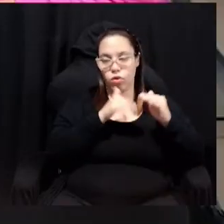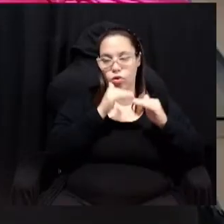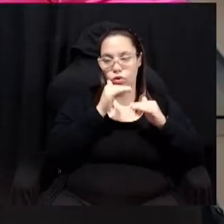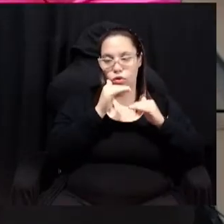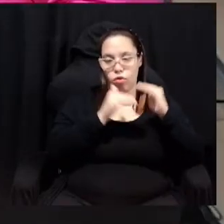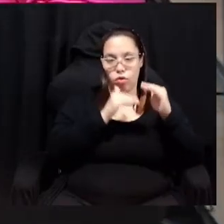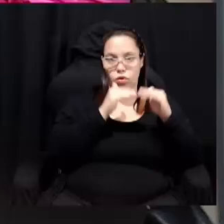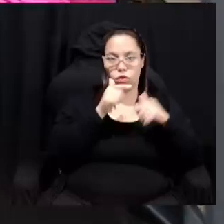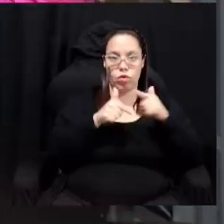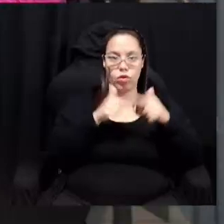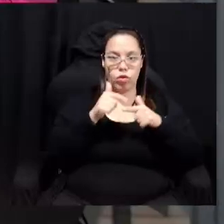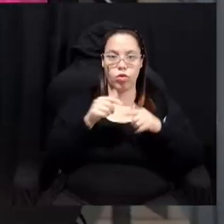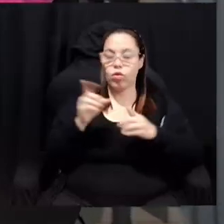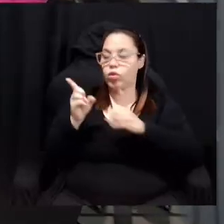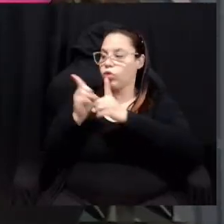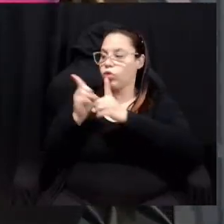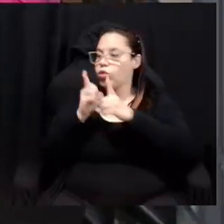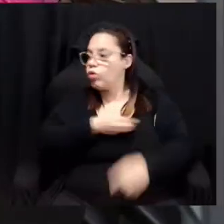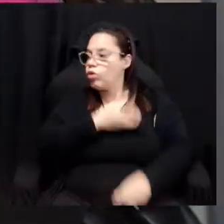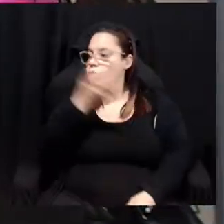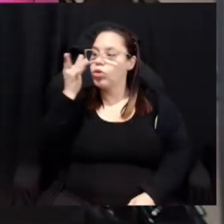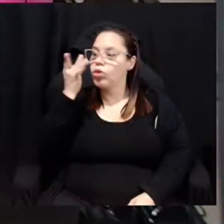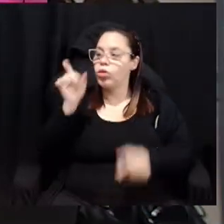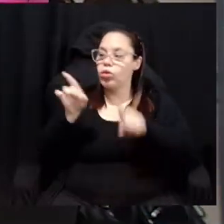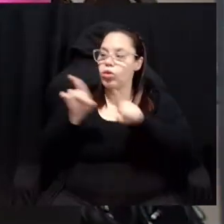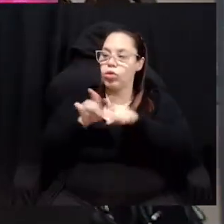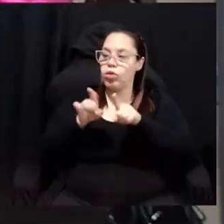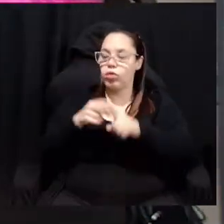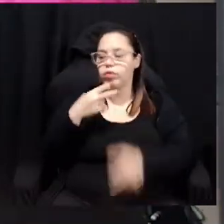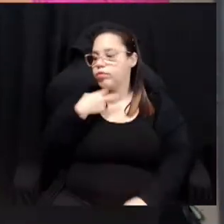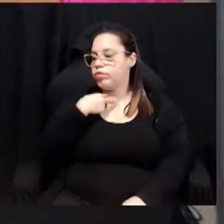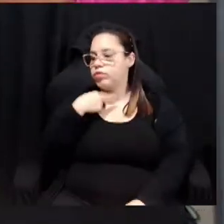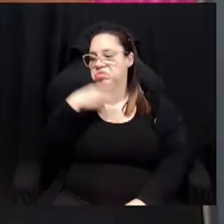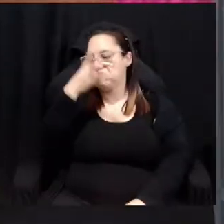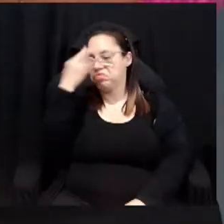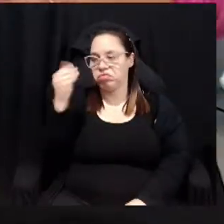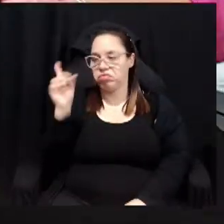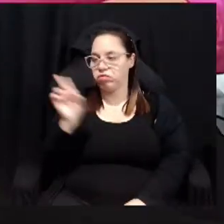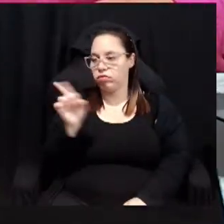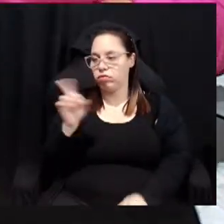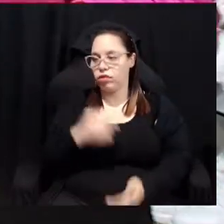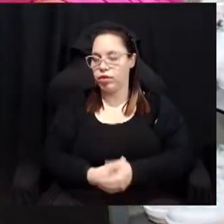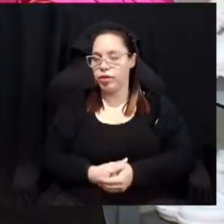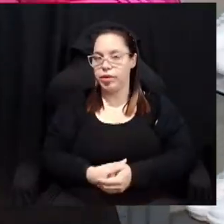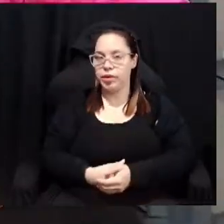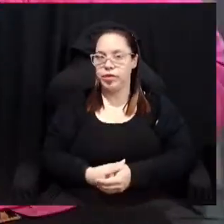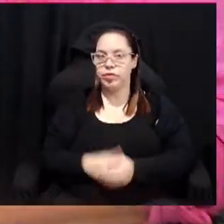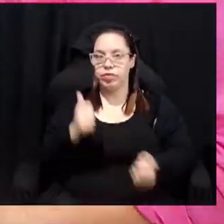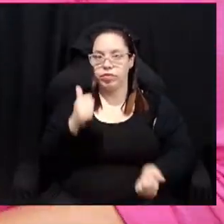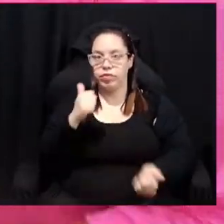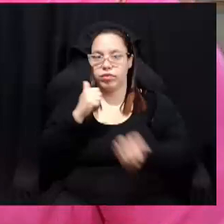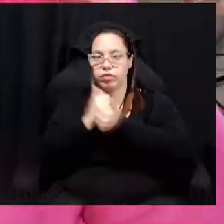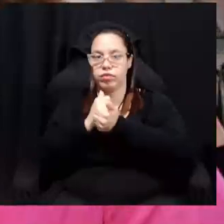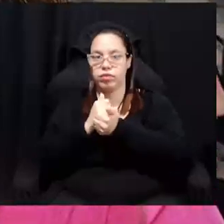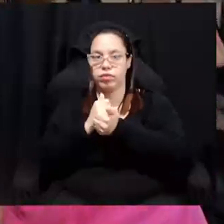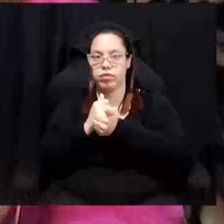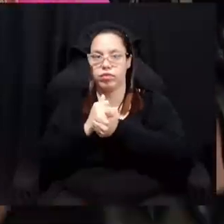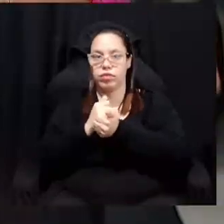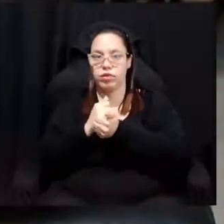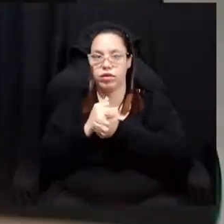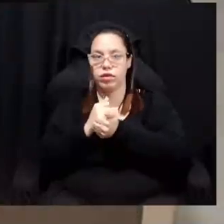O atendimento presencial também não pode ser deixado de lado. Parcerias, participação em